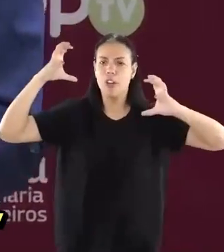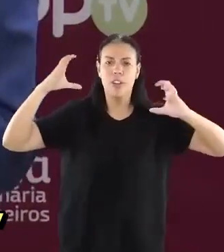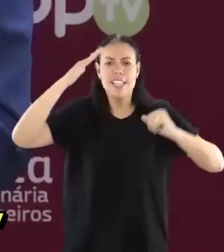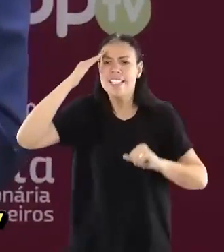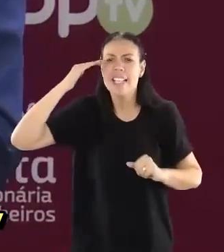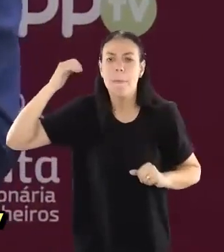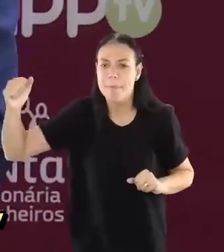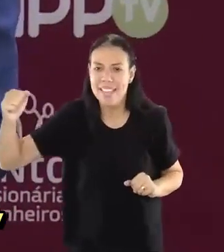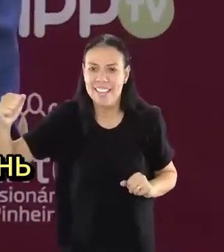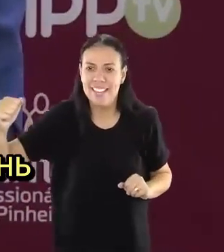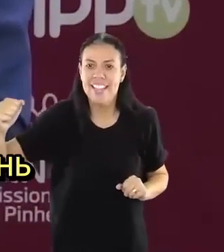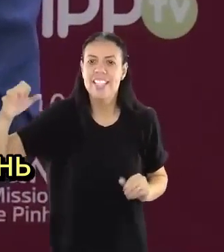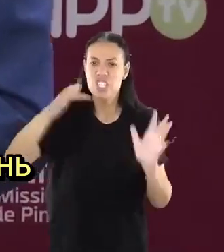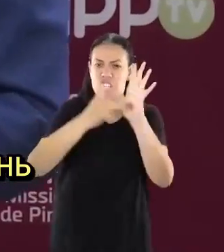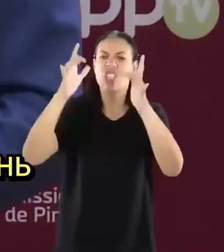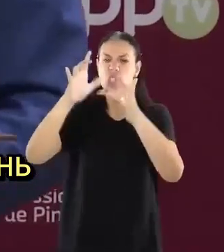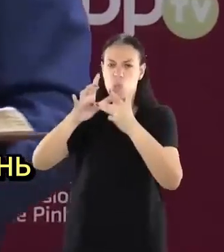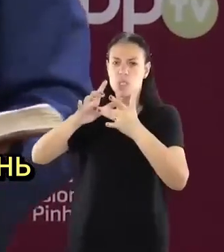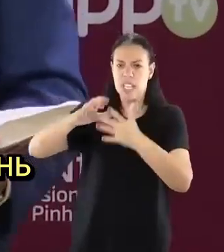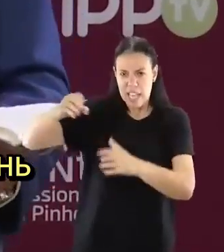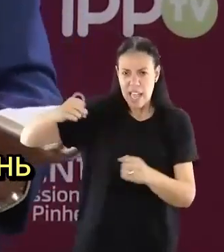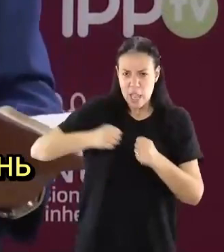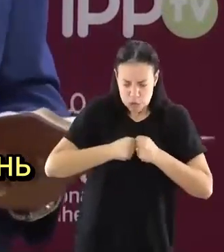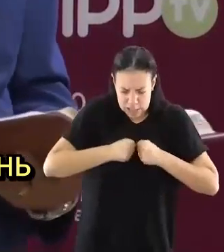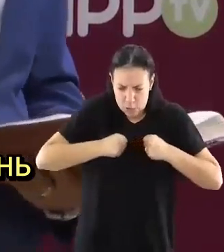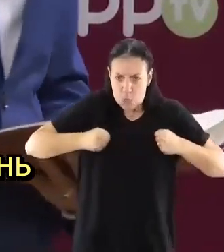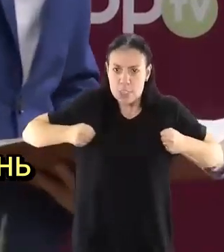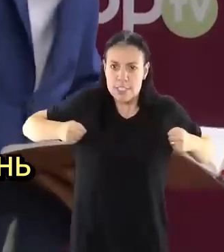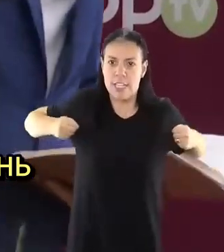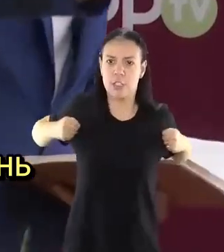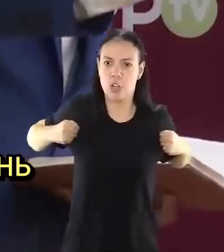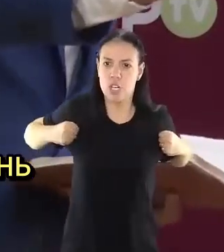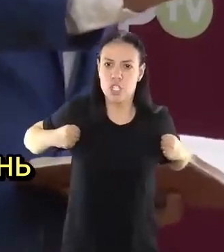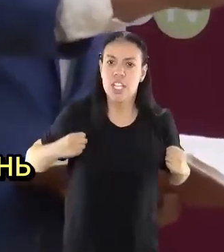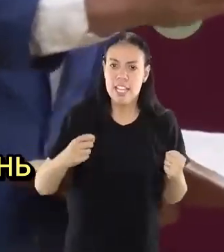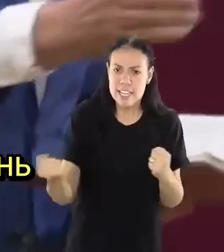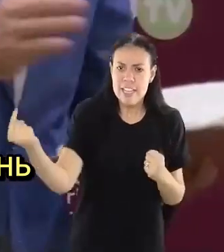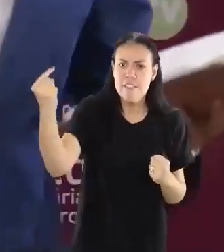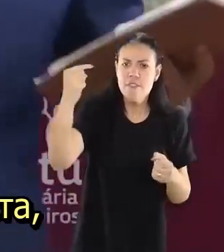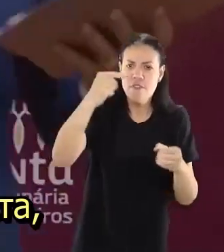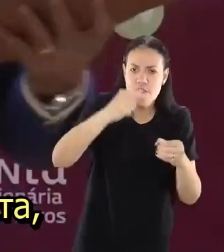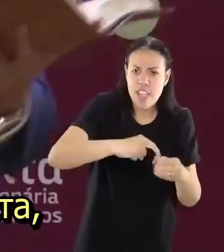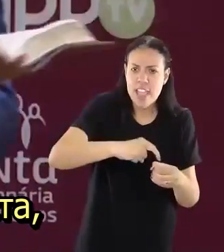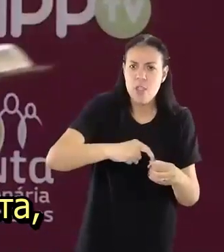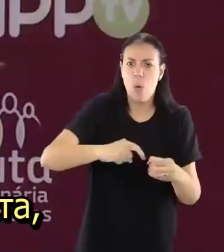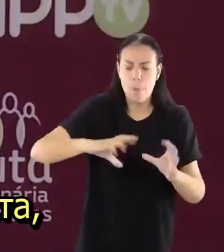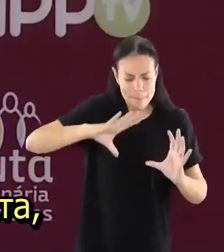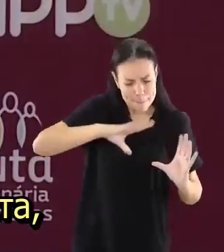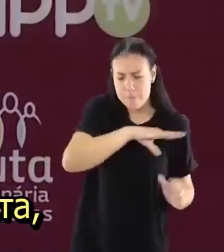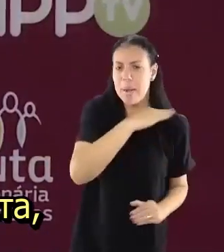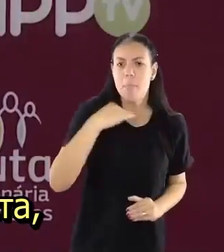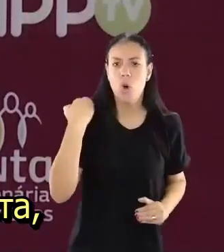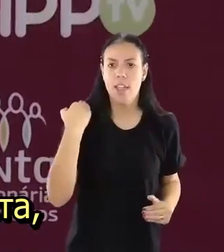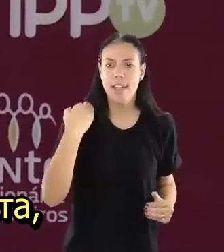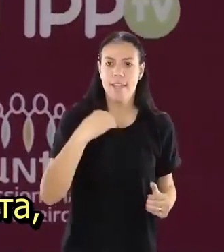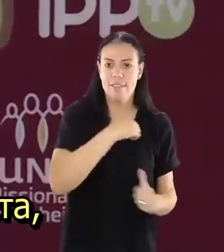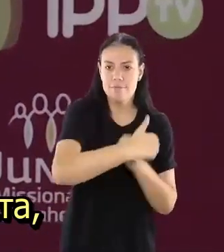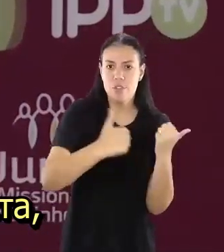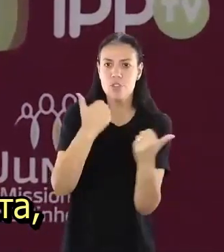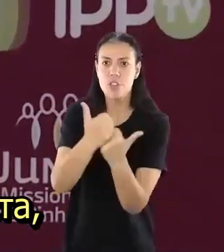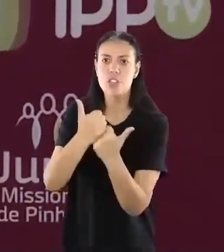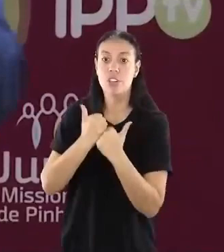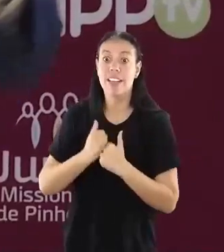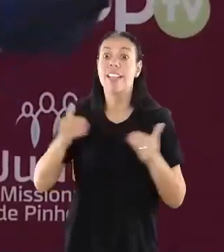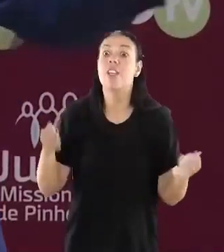o grande sumo sacerdote, é o profeta que veio para dar a sua vida em resgate do seu povo, e que nesta manhã você reconheça